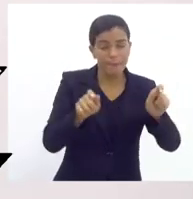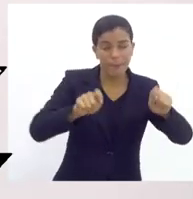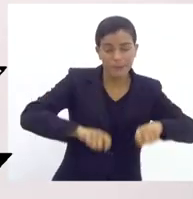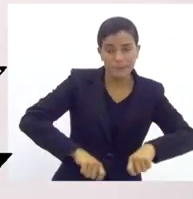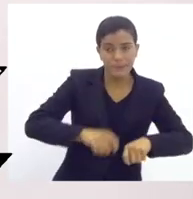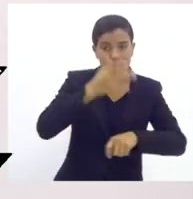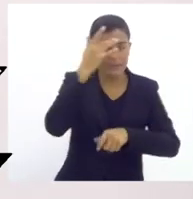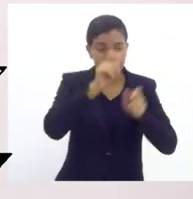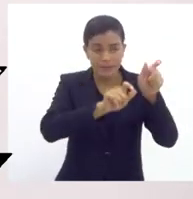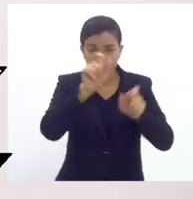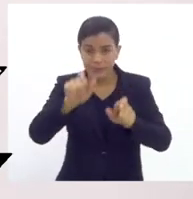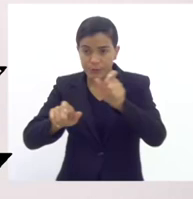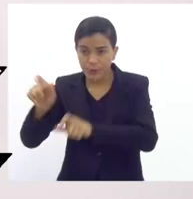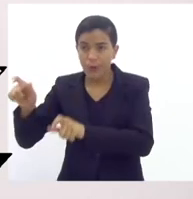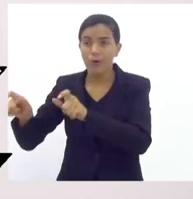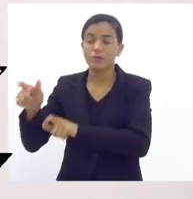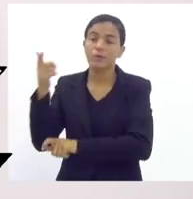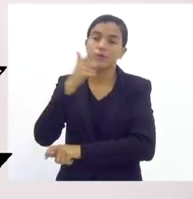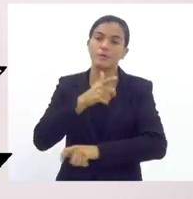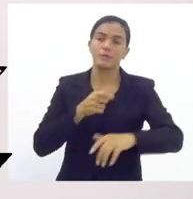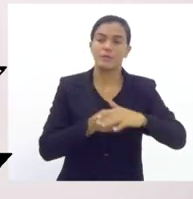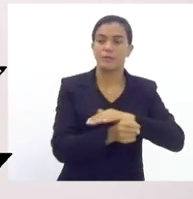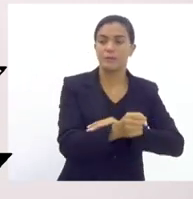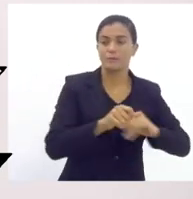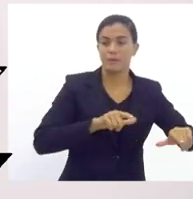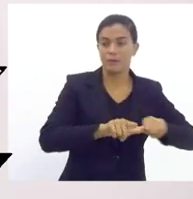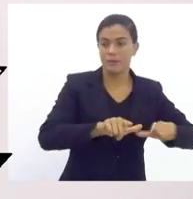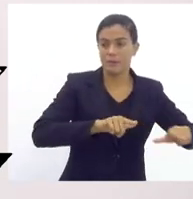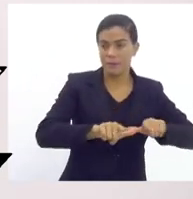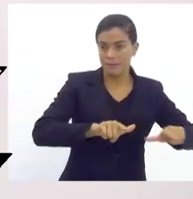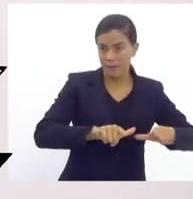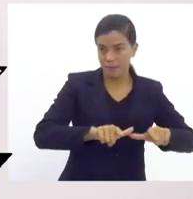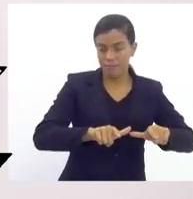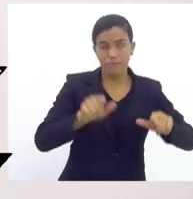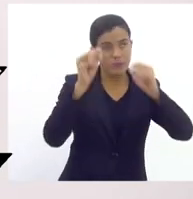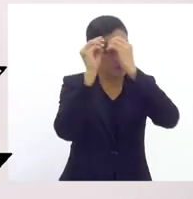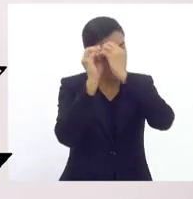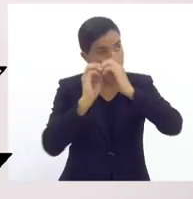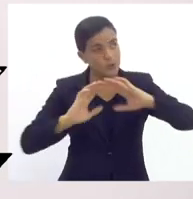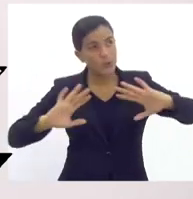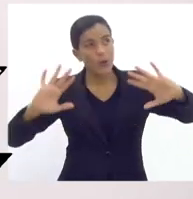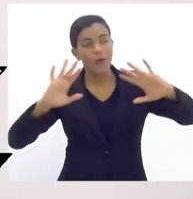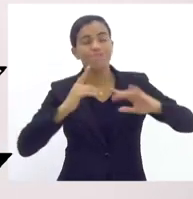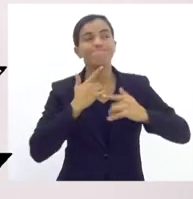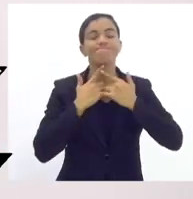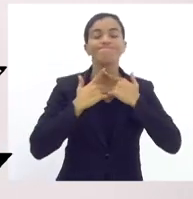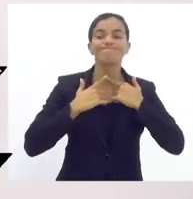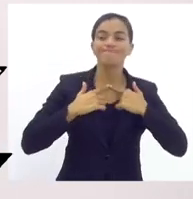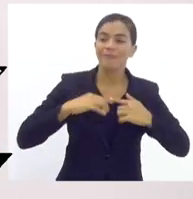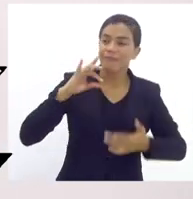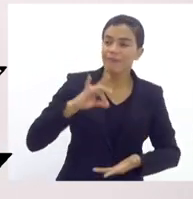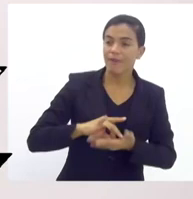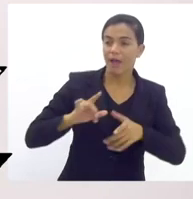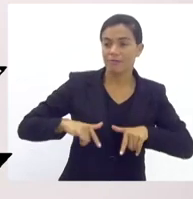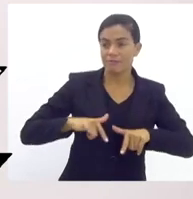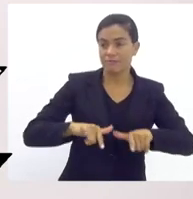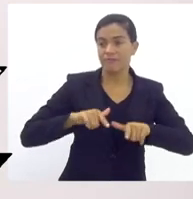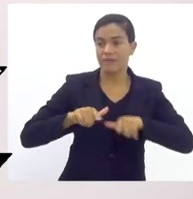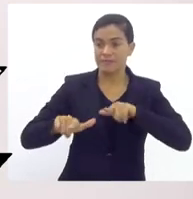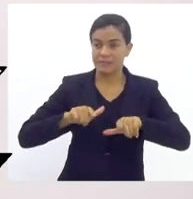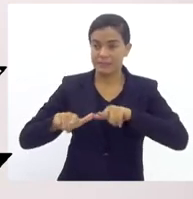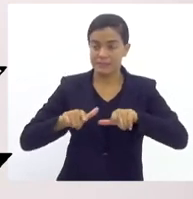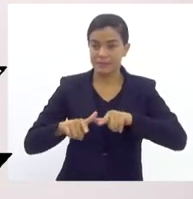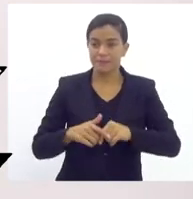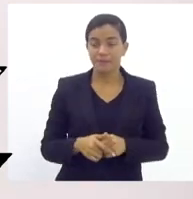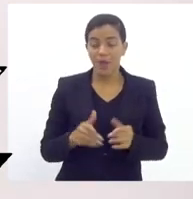dessas pessoas terem empregabilidade a partir daquilo que sonham a partir daquilo que querem fazer né grande